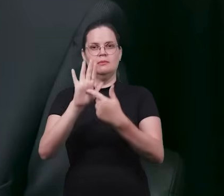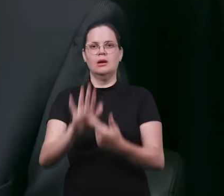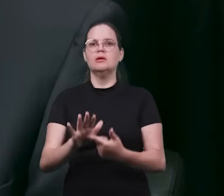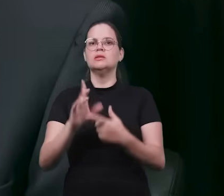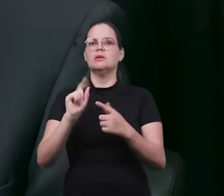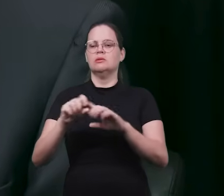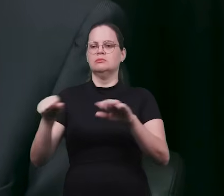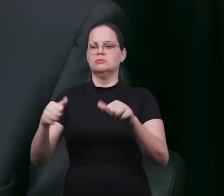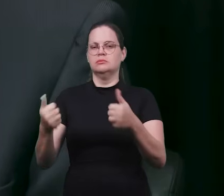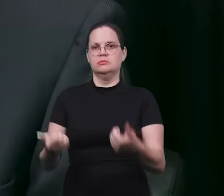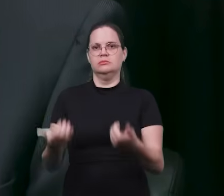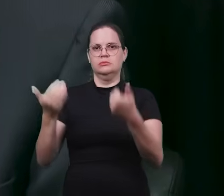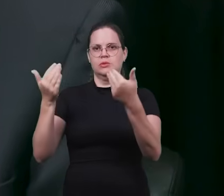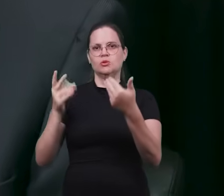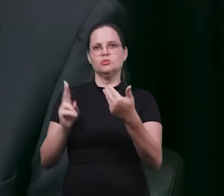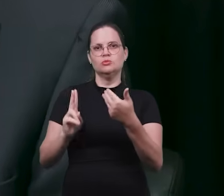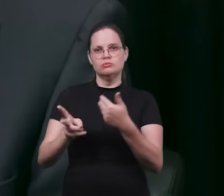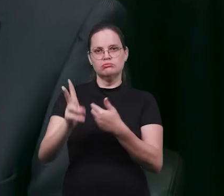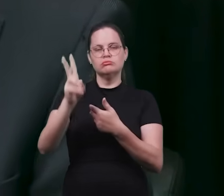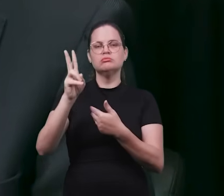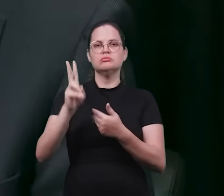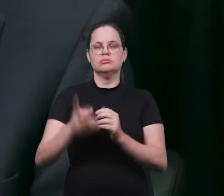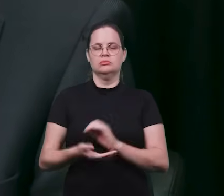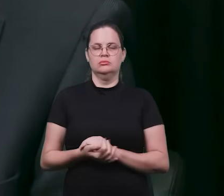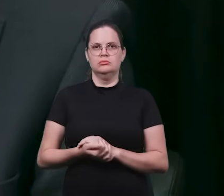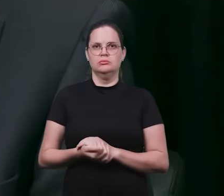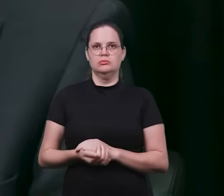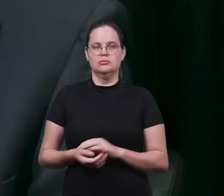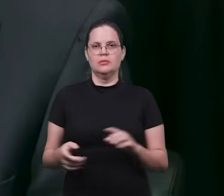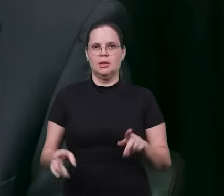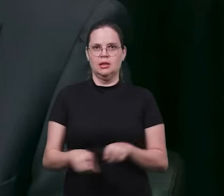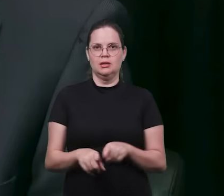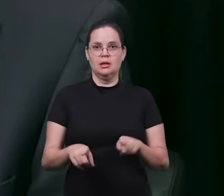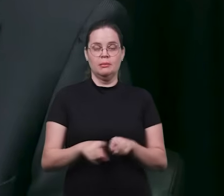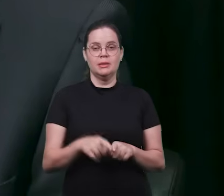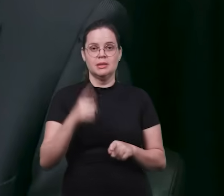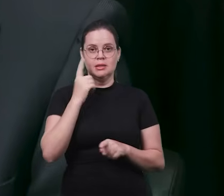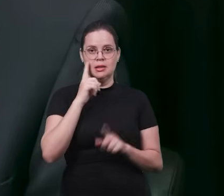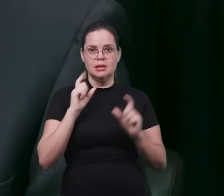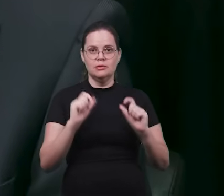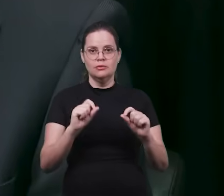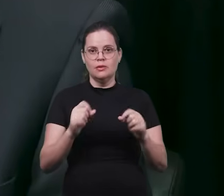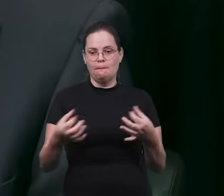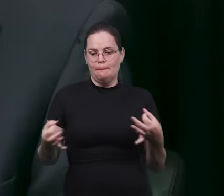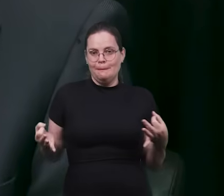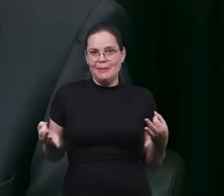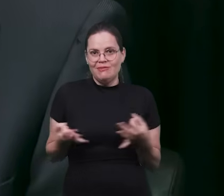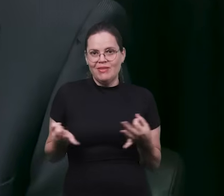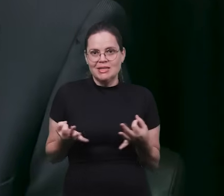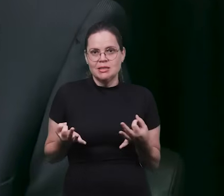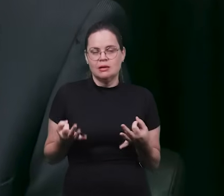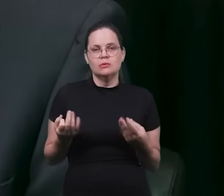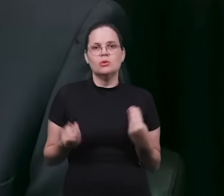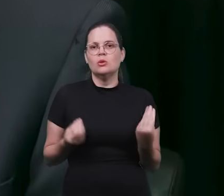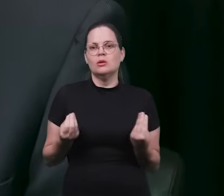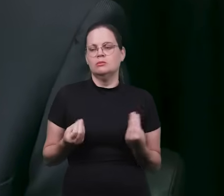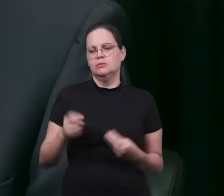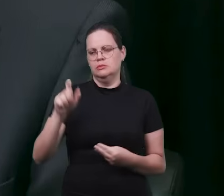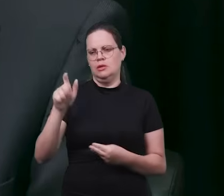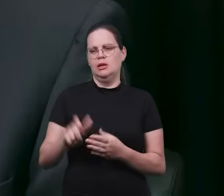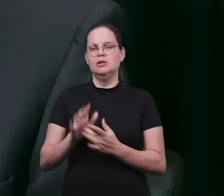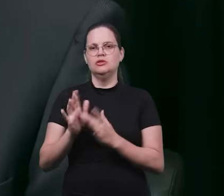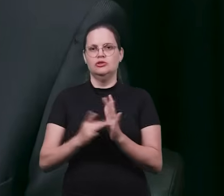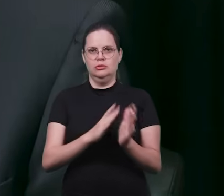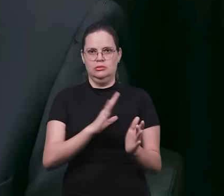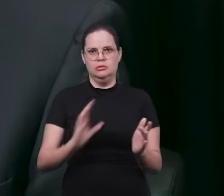holocausto contínuo. A perfeição constante está em Cristo. A nossa vitória está em